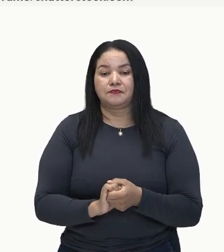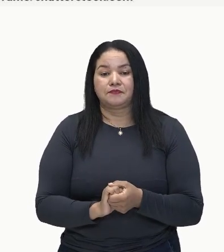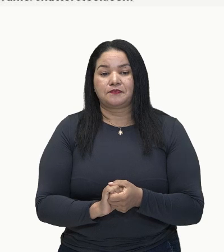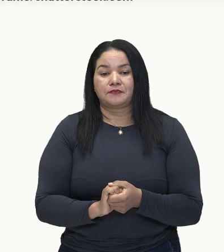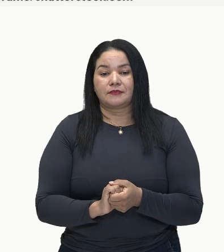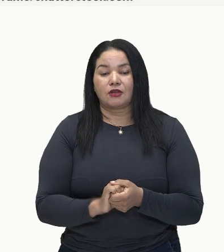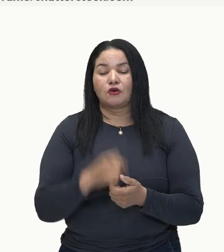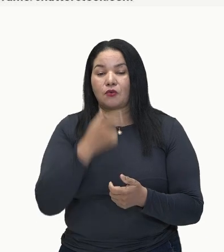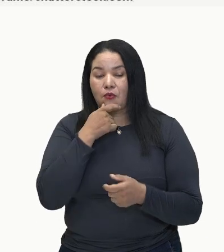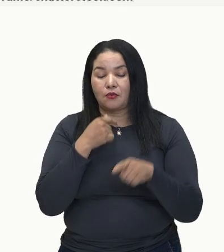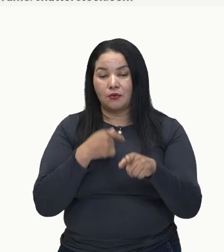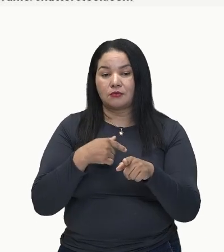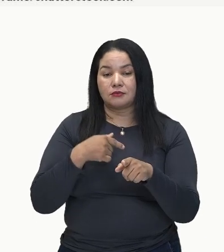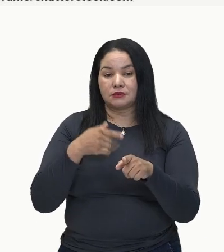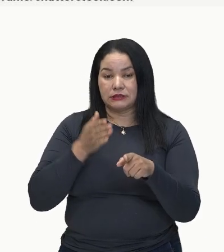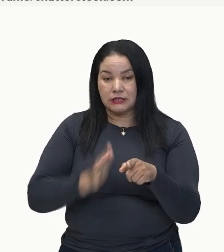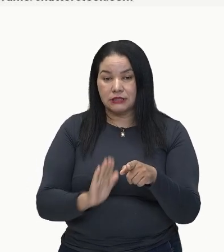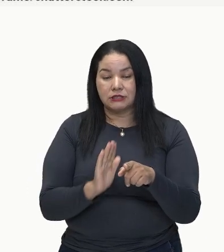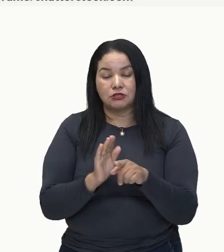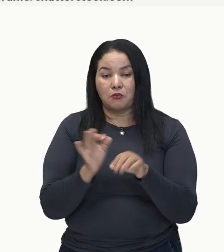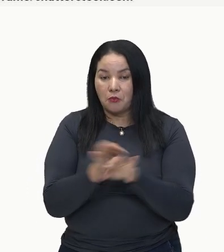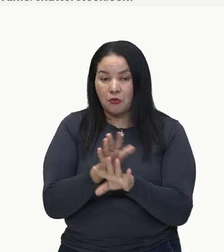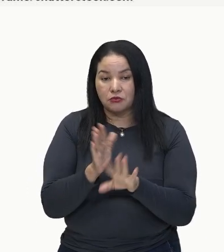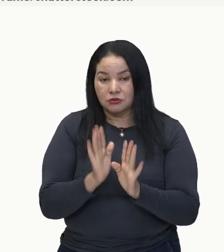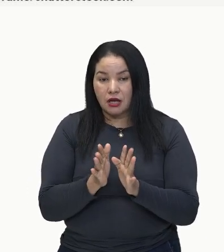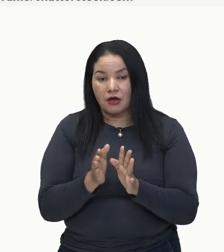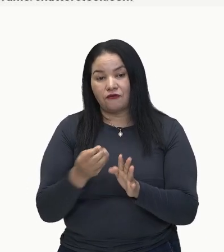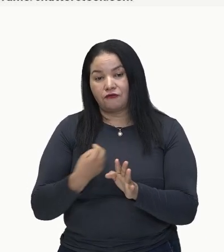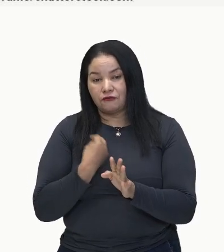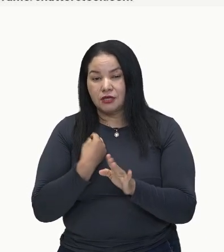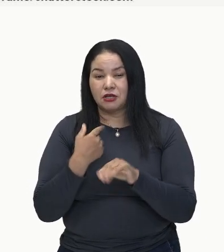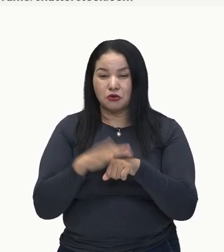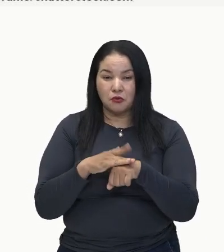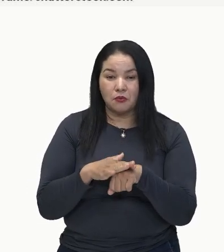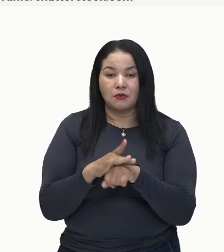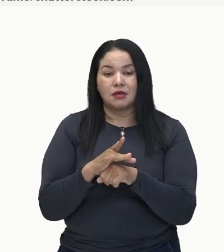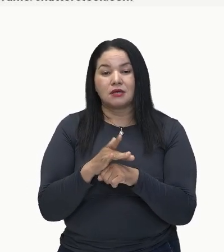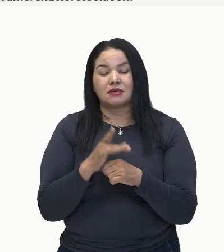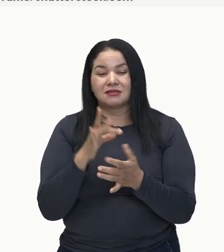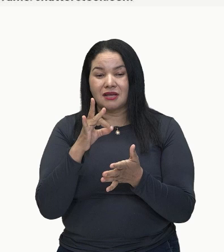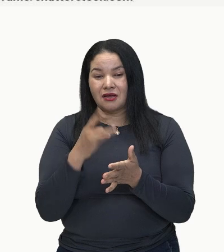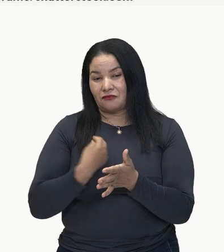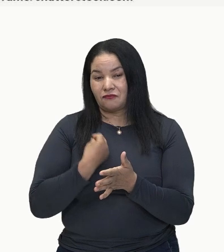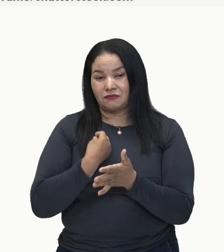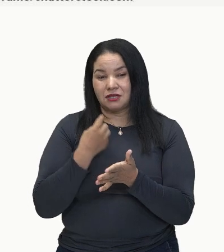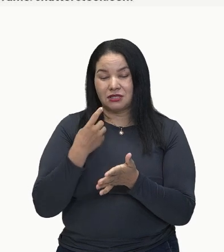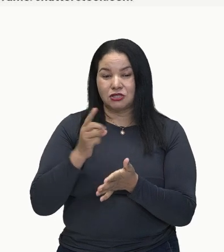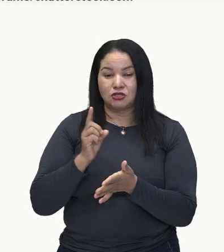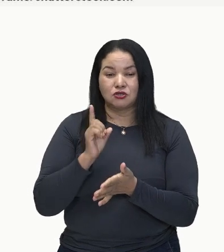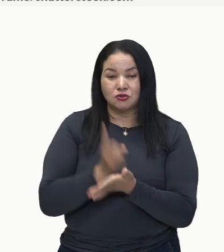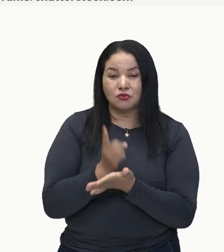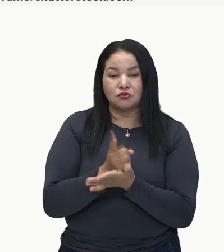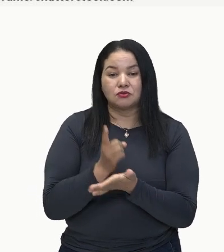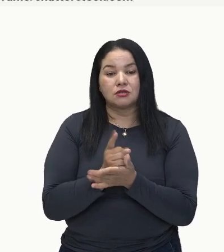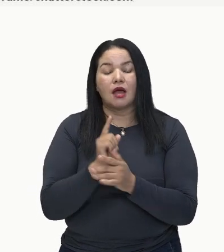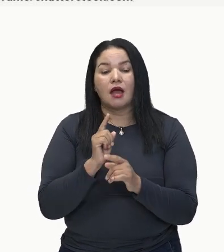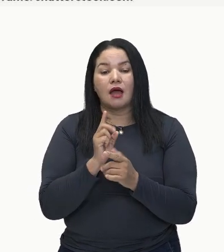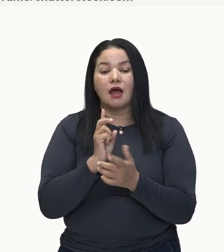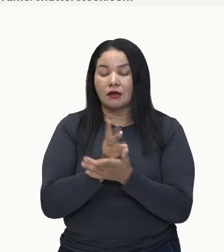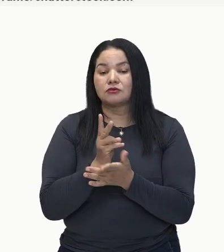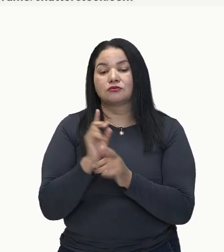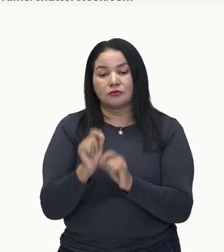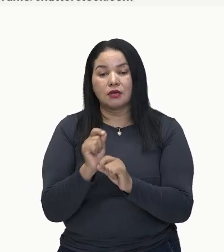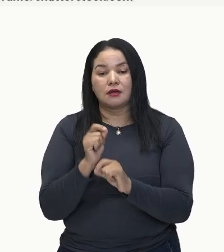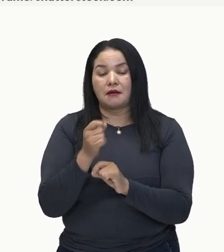nasceu pronto. A vida, a doença, a realidade o transformam pouco a pouco de palhaço a assassino.